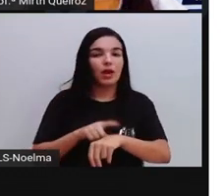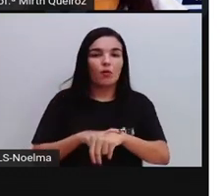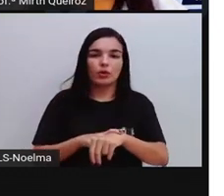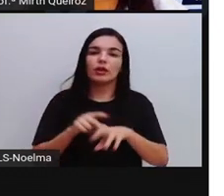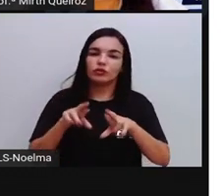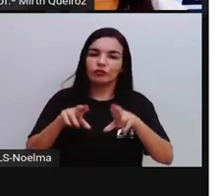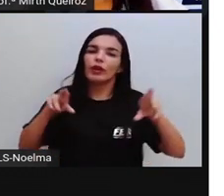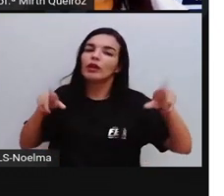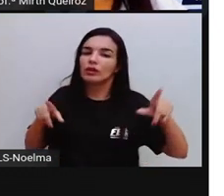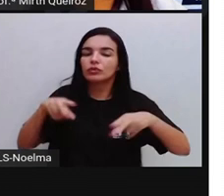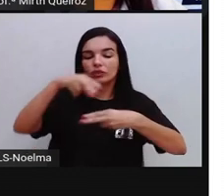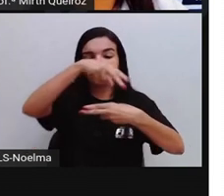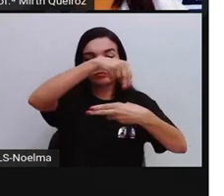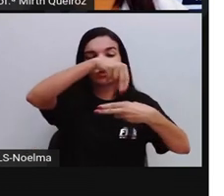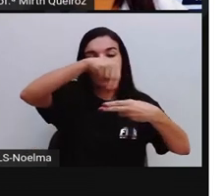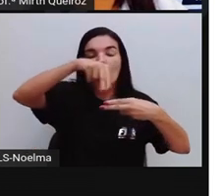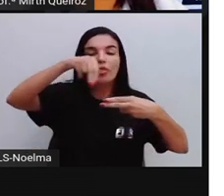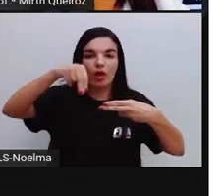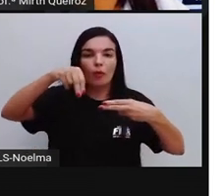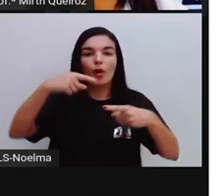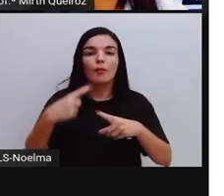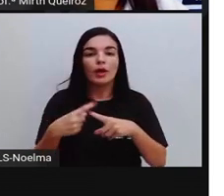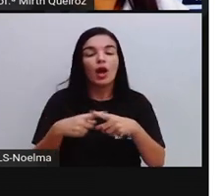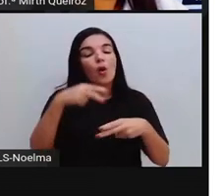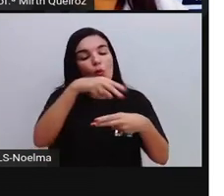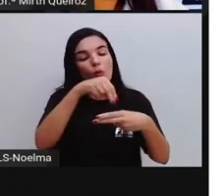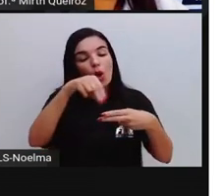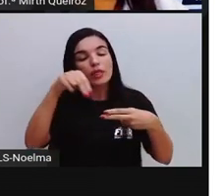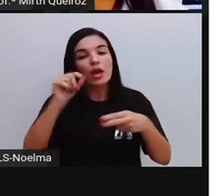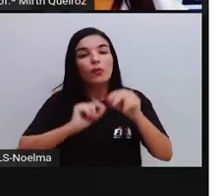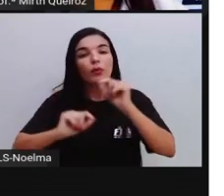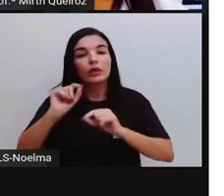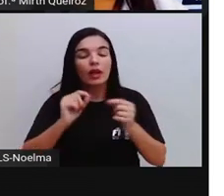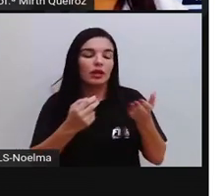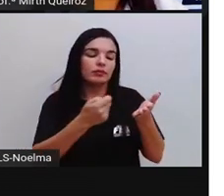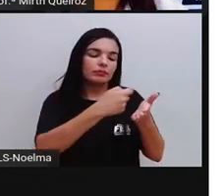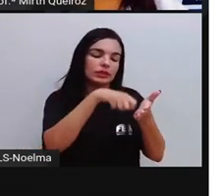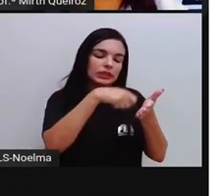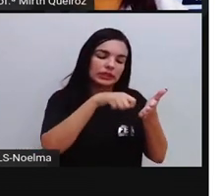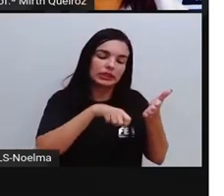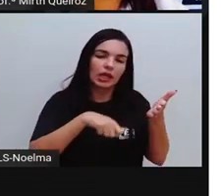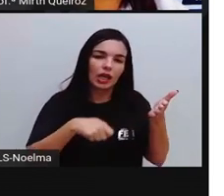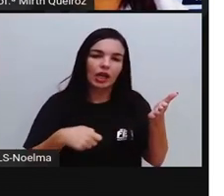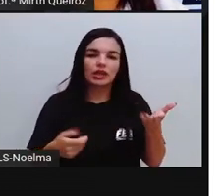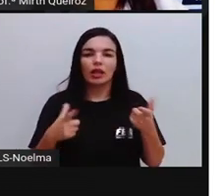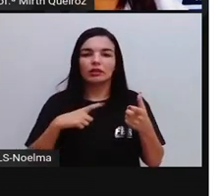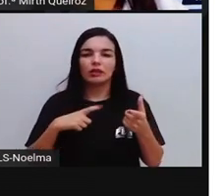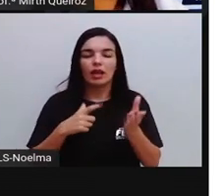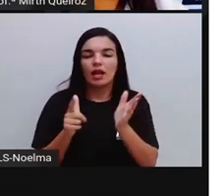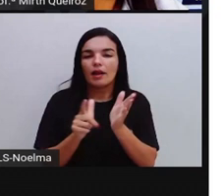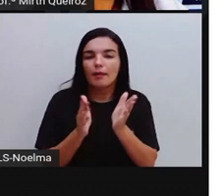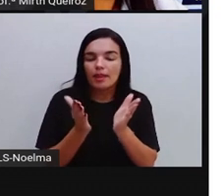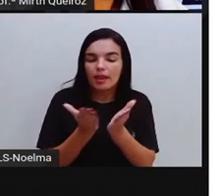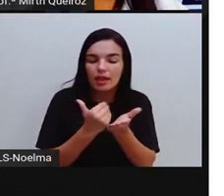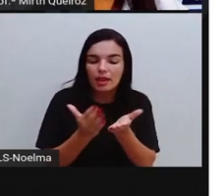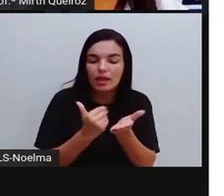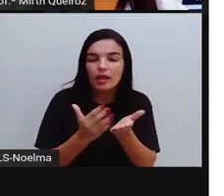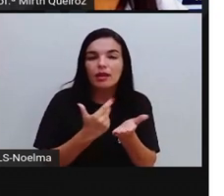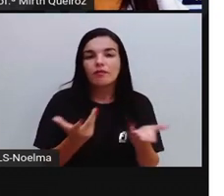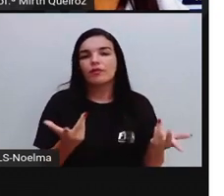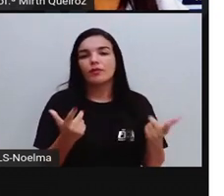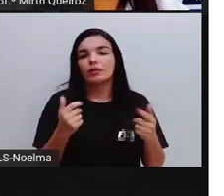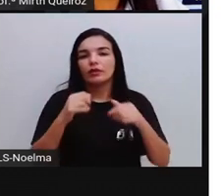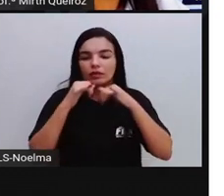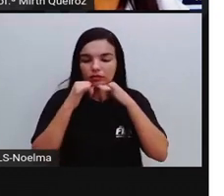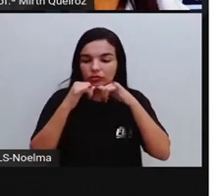né, instrumentos para poder recitar. E já no caso da literatura de cordel, os instrumentos eles eram utilizados apenas para divulgação, só uma forma